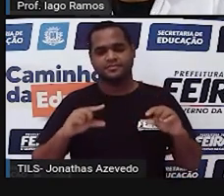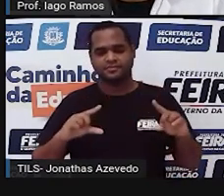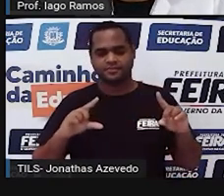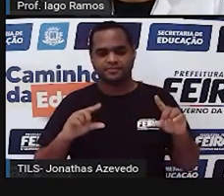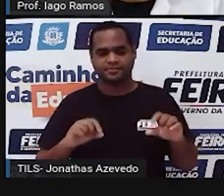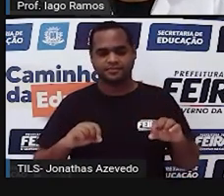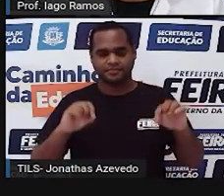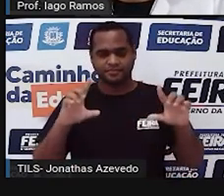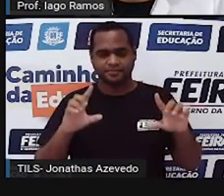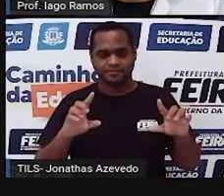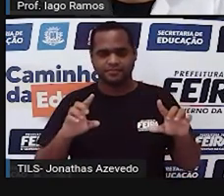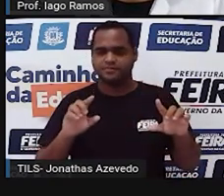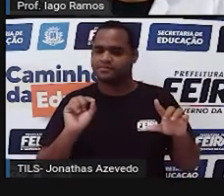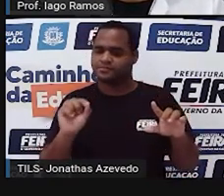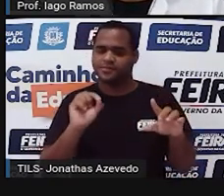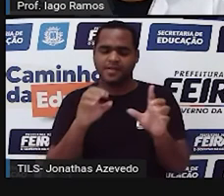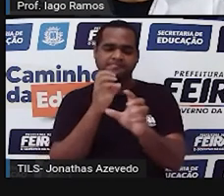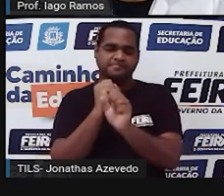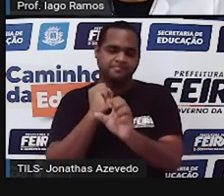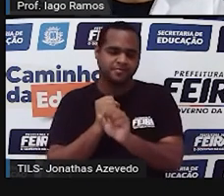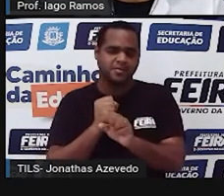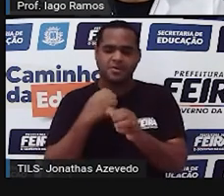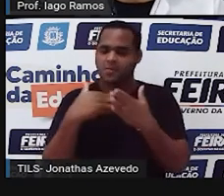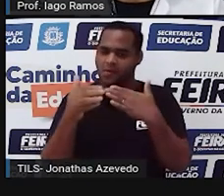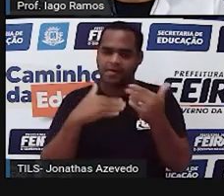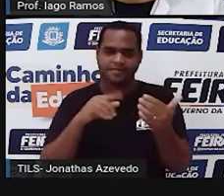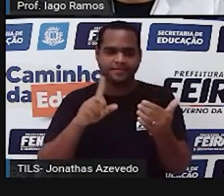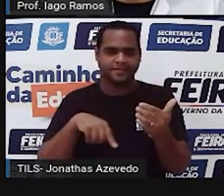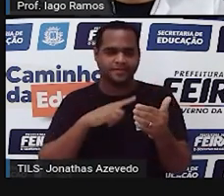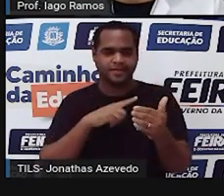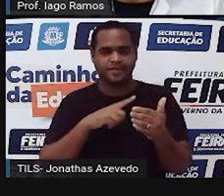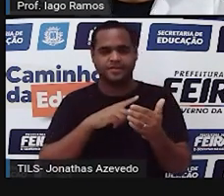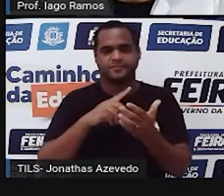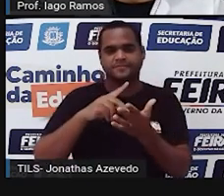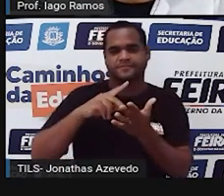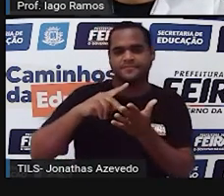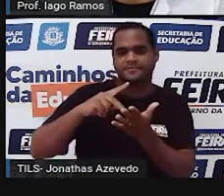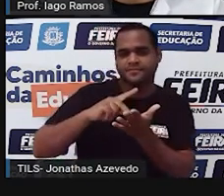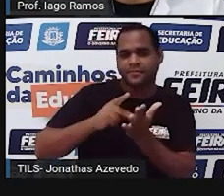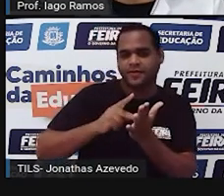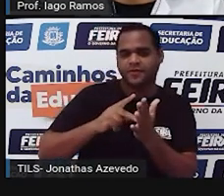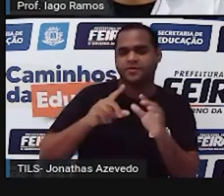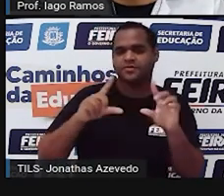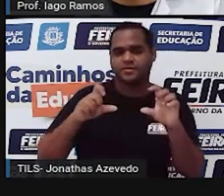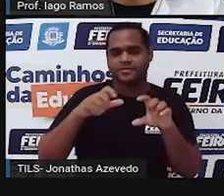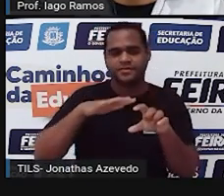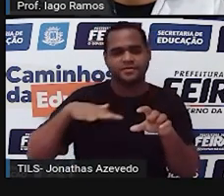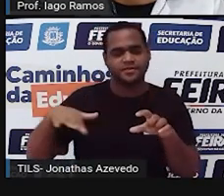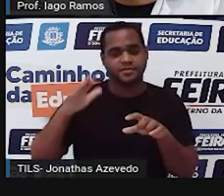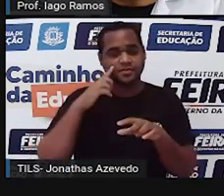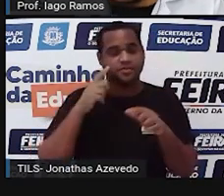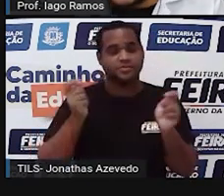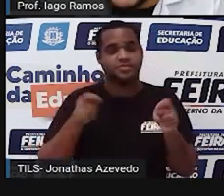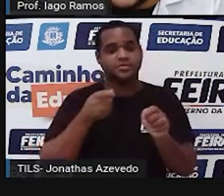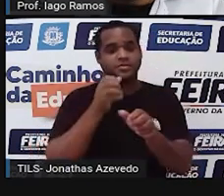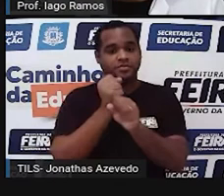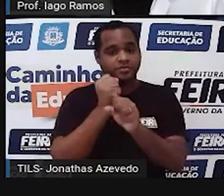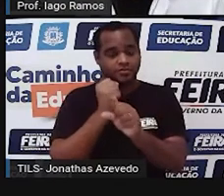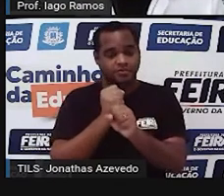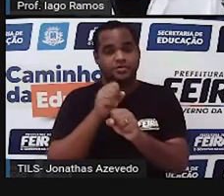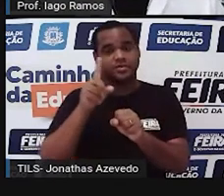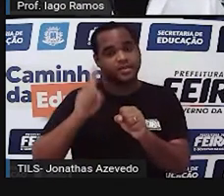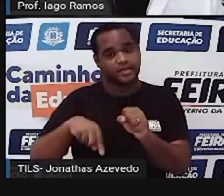na tela para calcular o perímetro de qualquer superfície ou figura geométrica basta somar somar